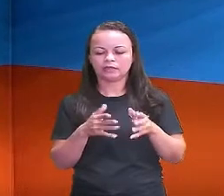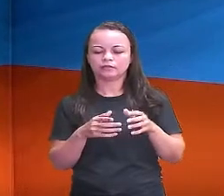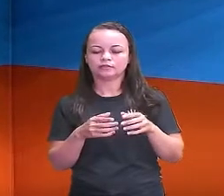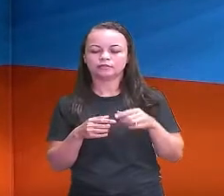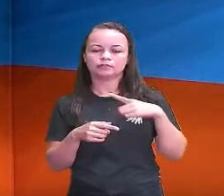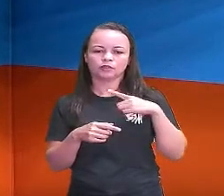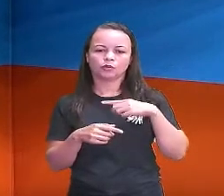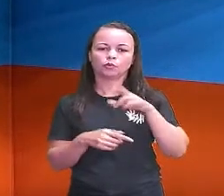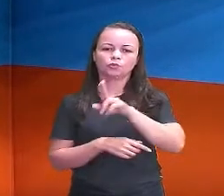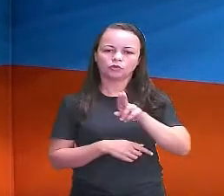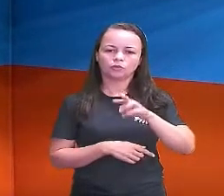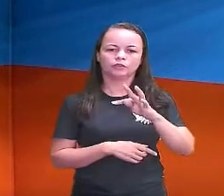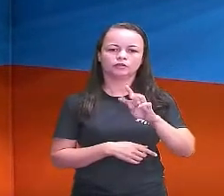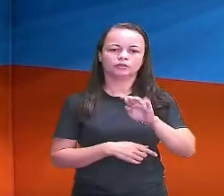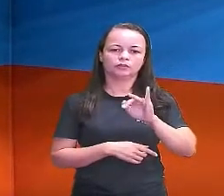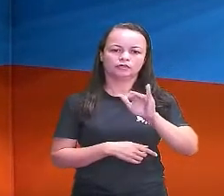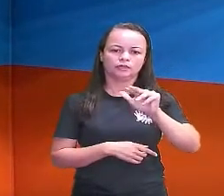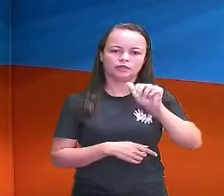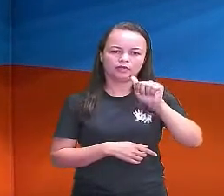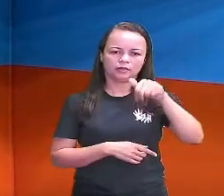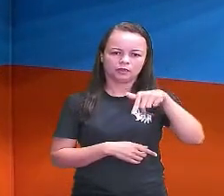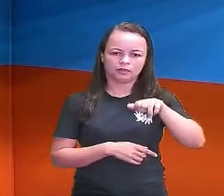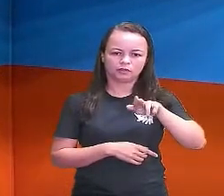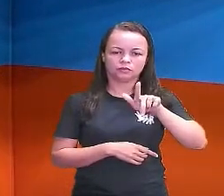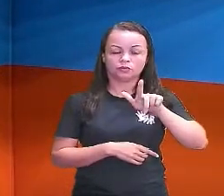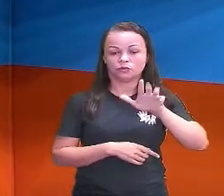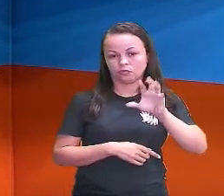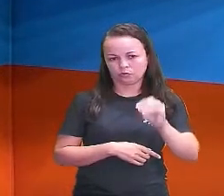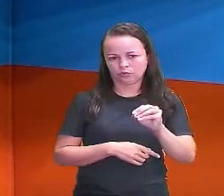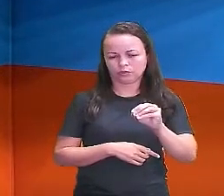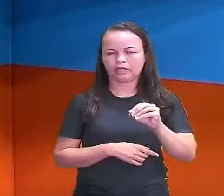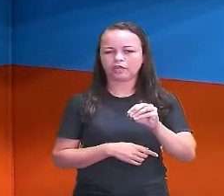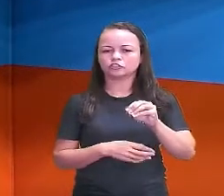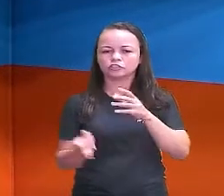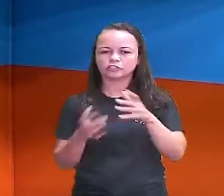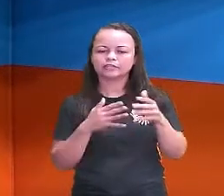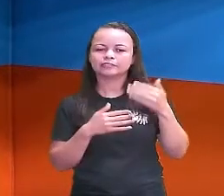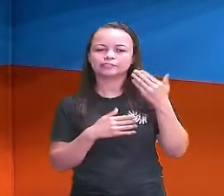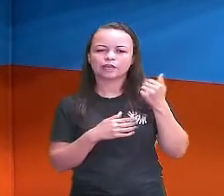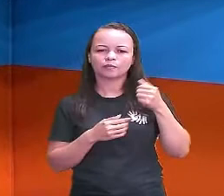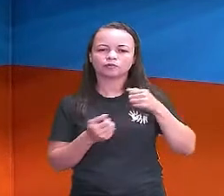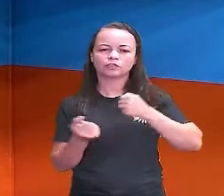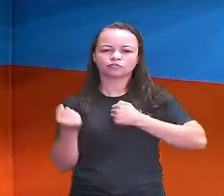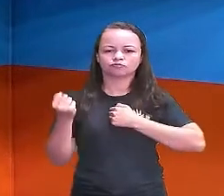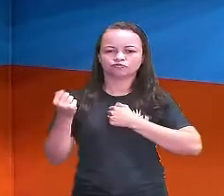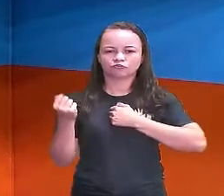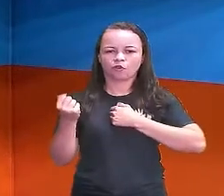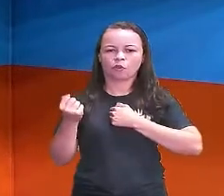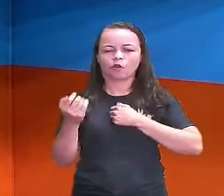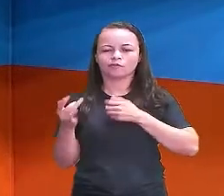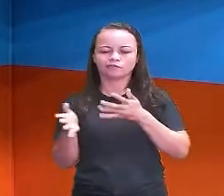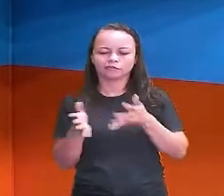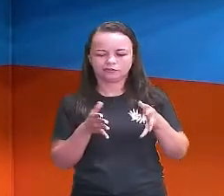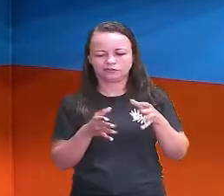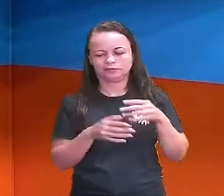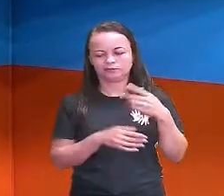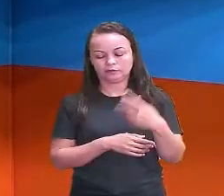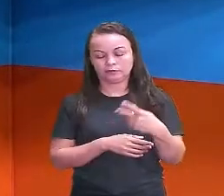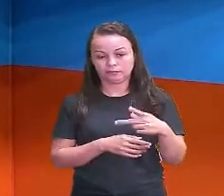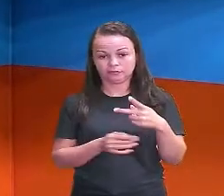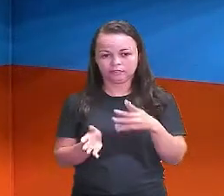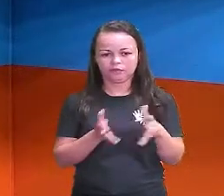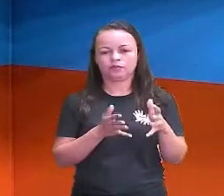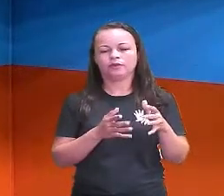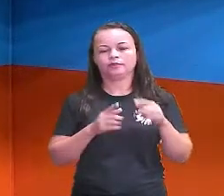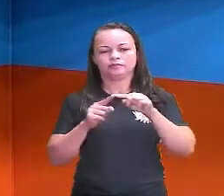triângulo, que a gente usa muito quando está escutando um forrozinho, tá certo? Então, o triângulo, ele tá